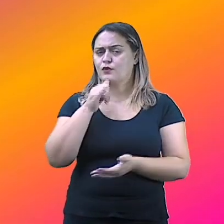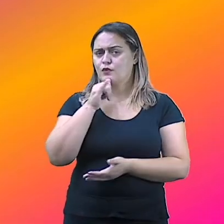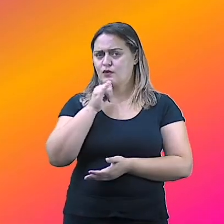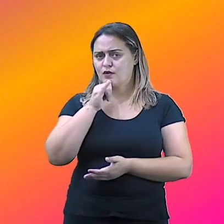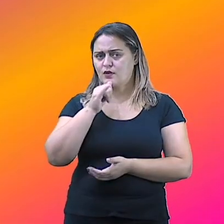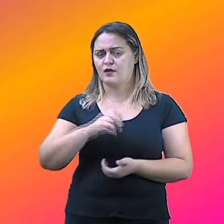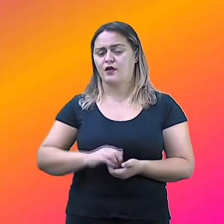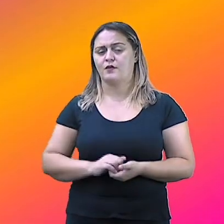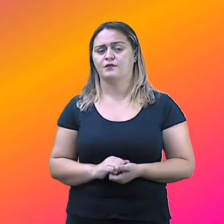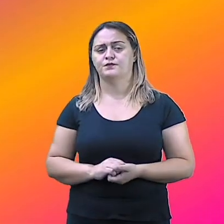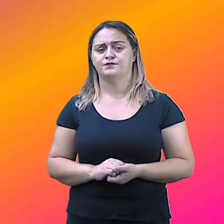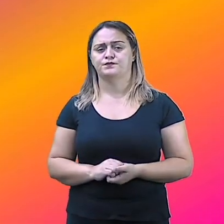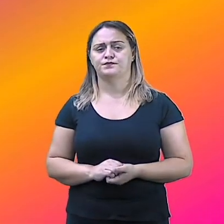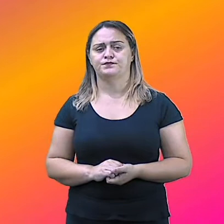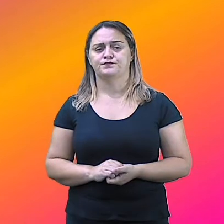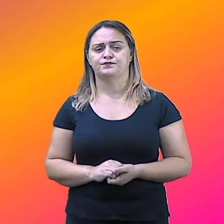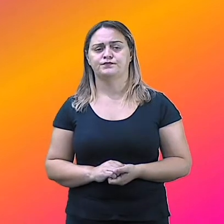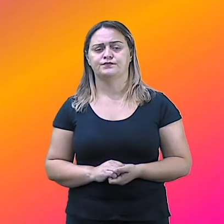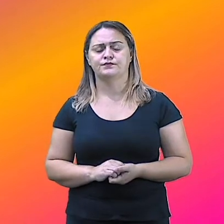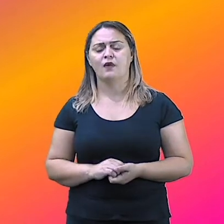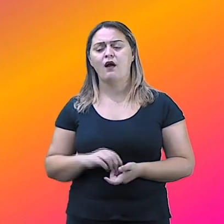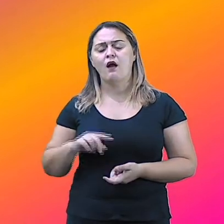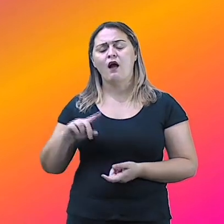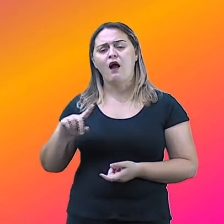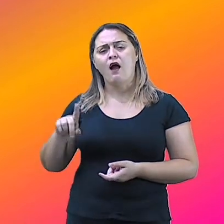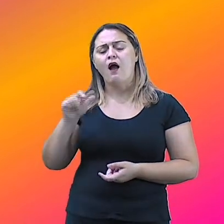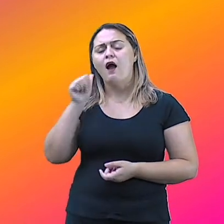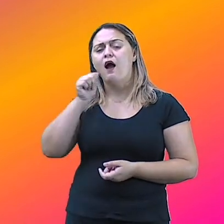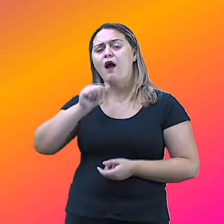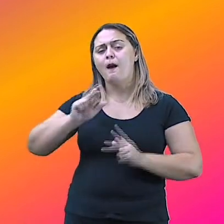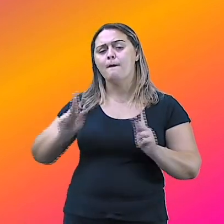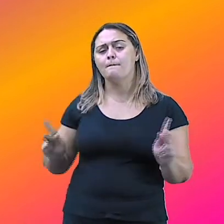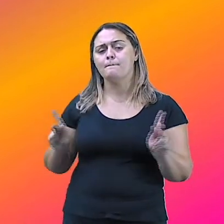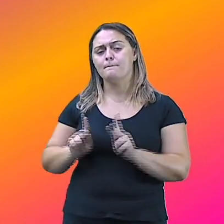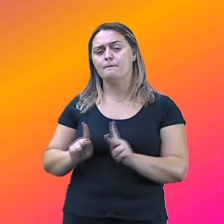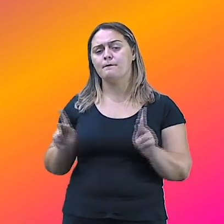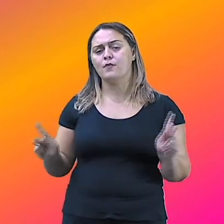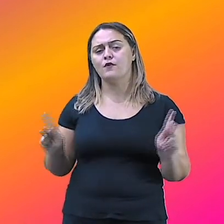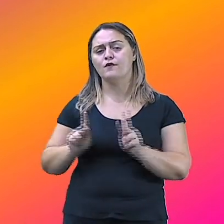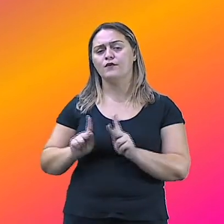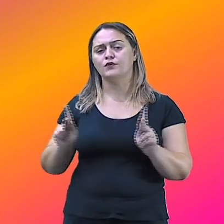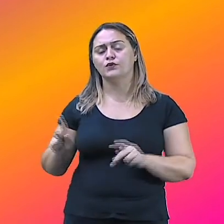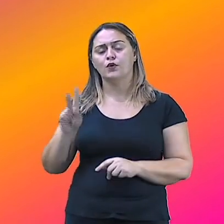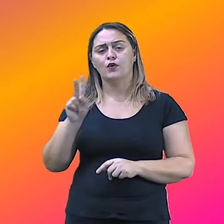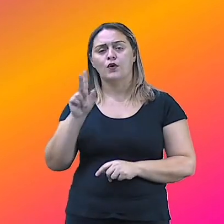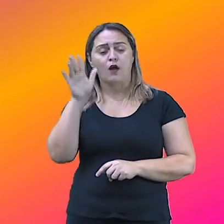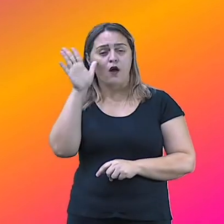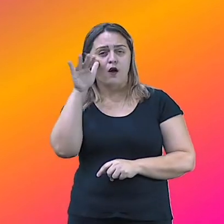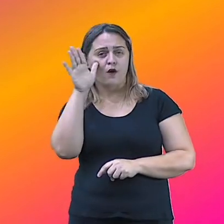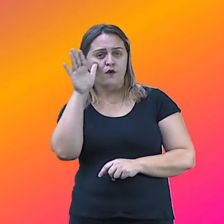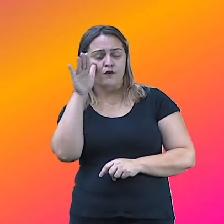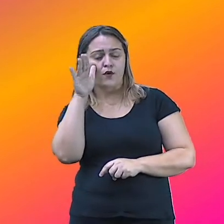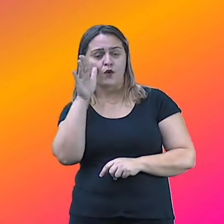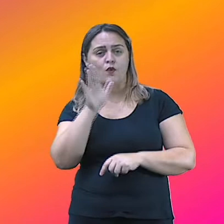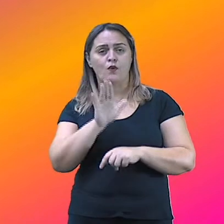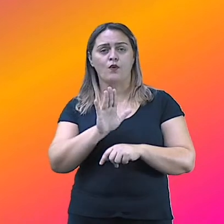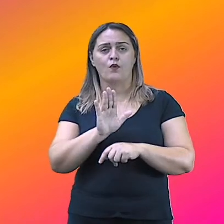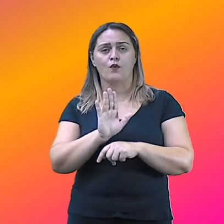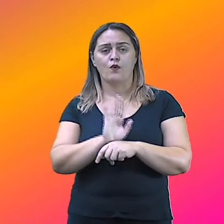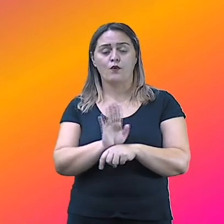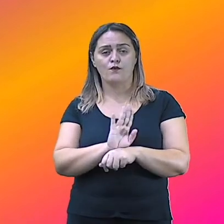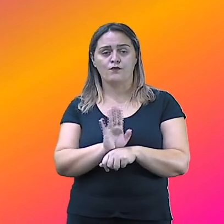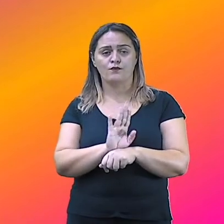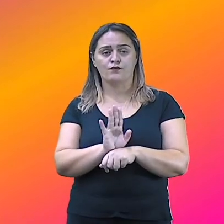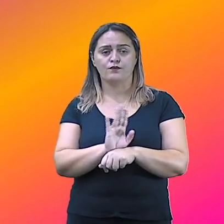exemplos. A professora viu o filme com os alunos. Viu é o